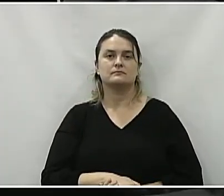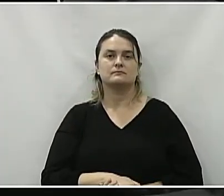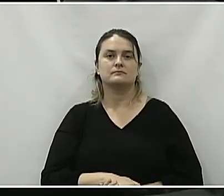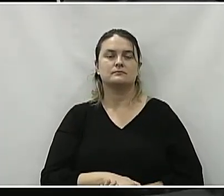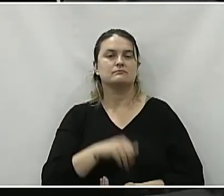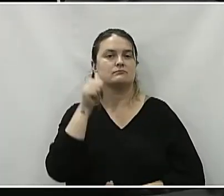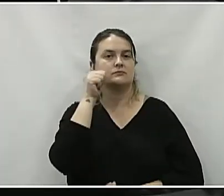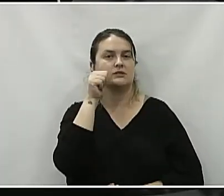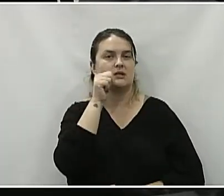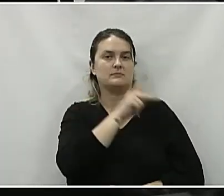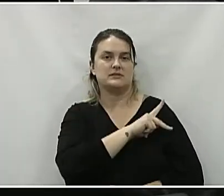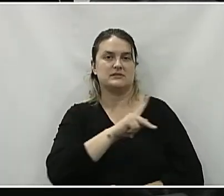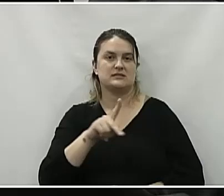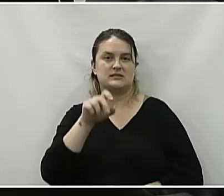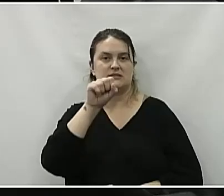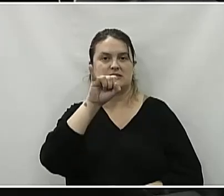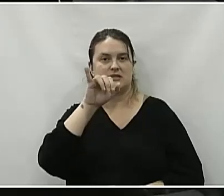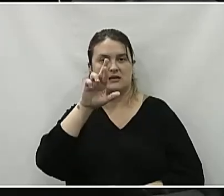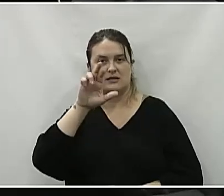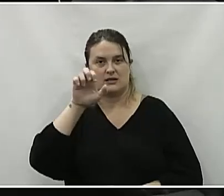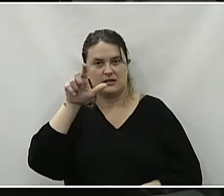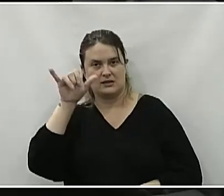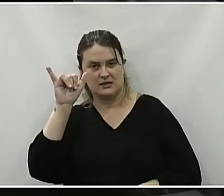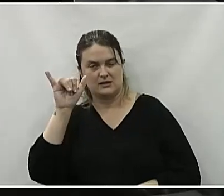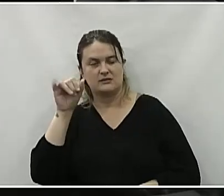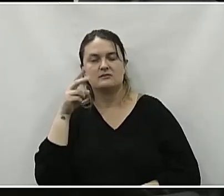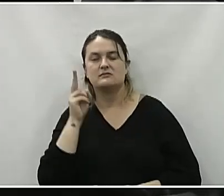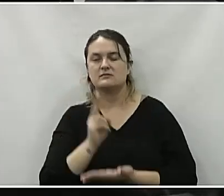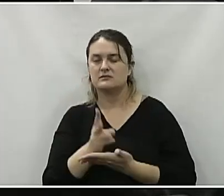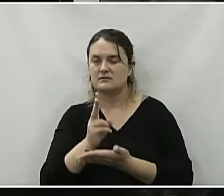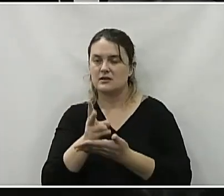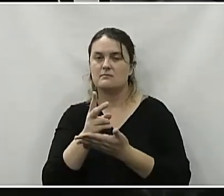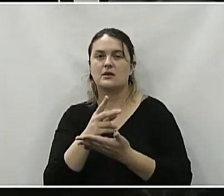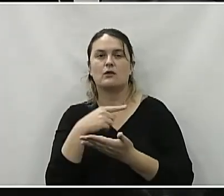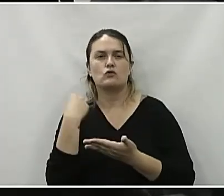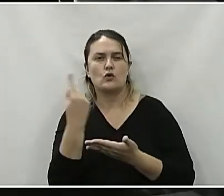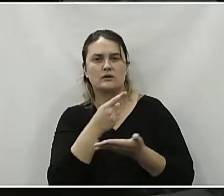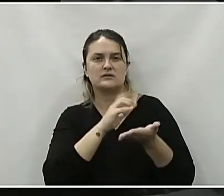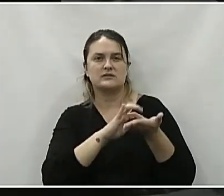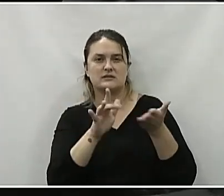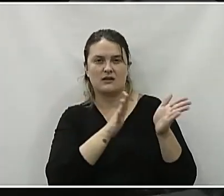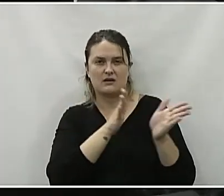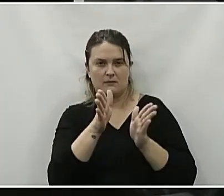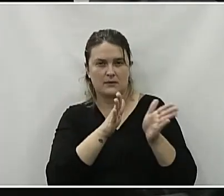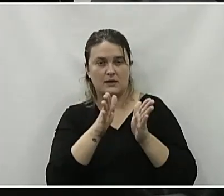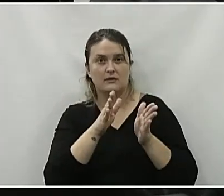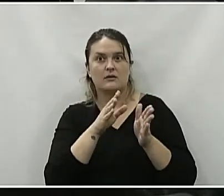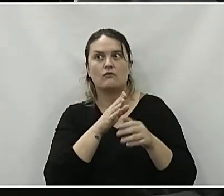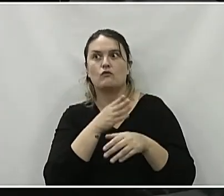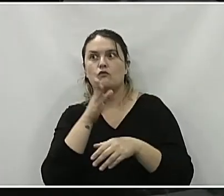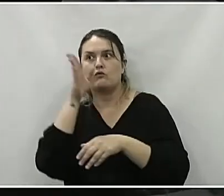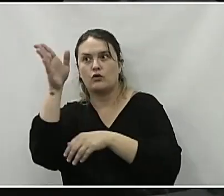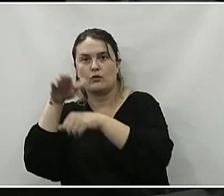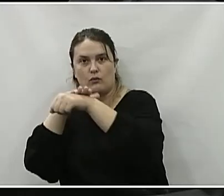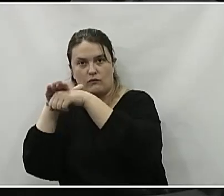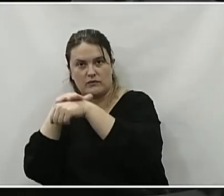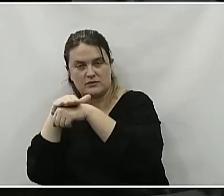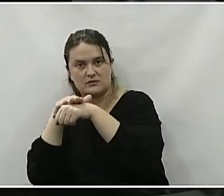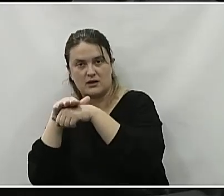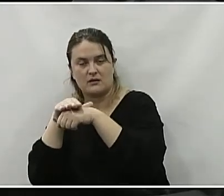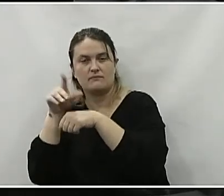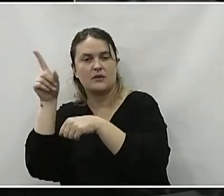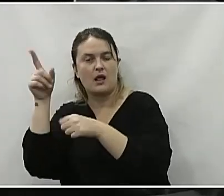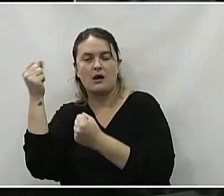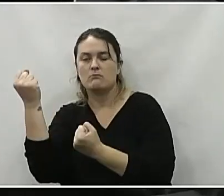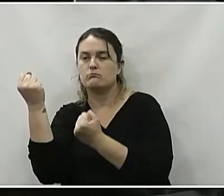A presidente, senhora Sirlei Zandonar, todas as vezes que a Secretaria de Acessibilidade procurou esta instituição, ela